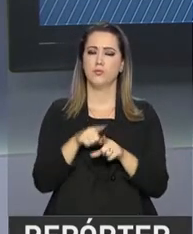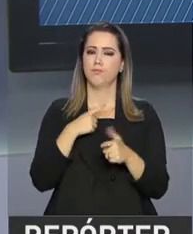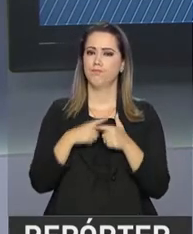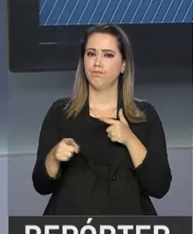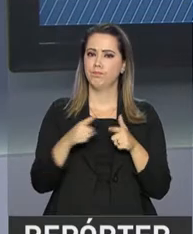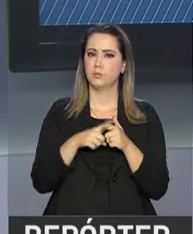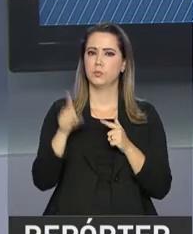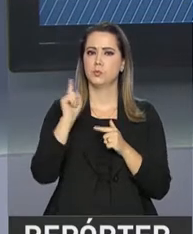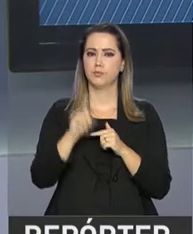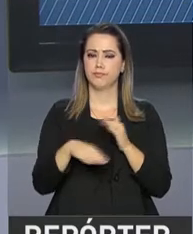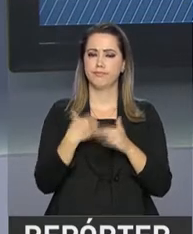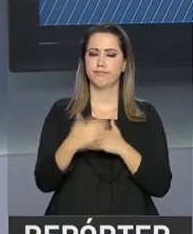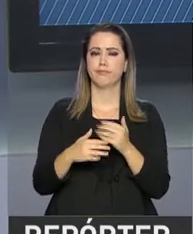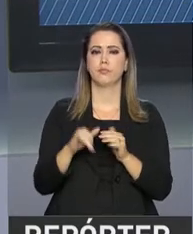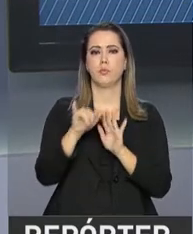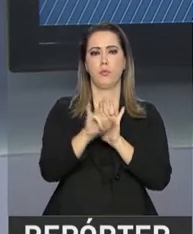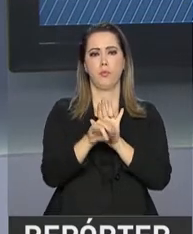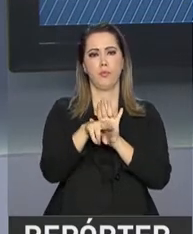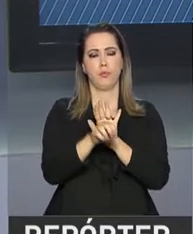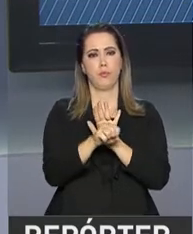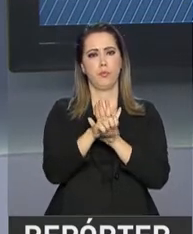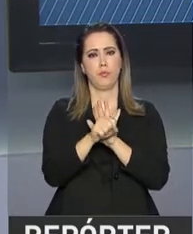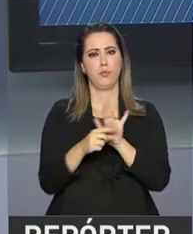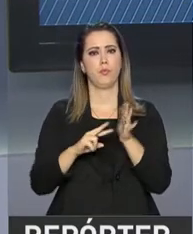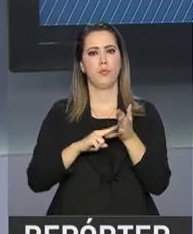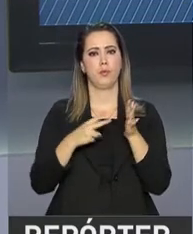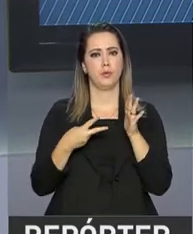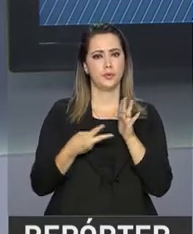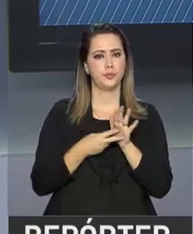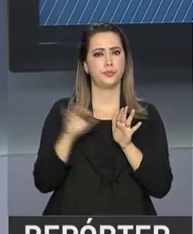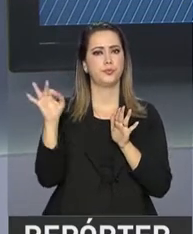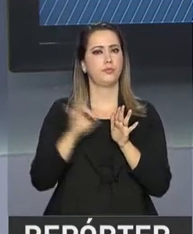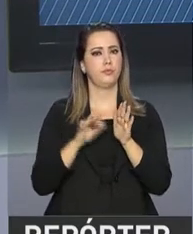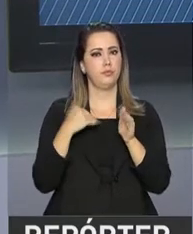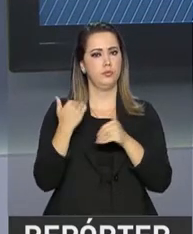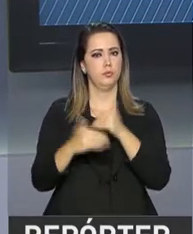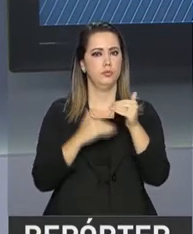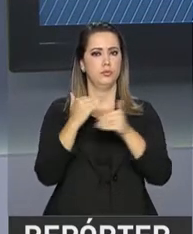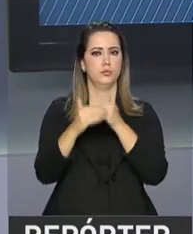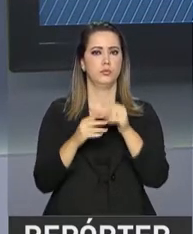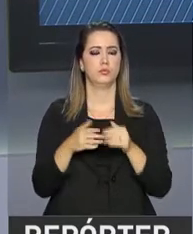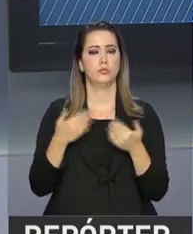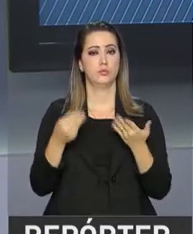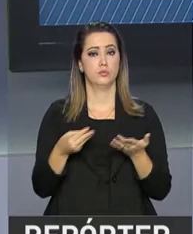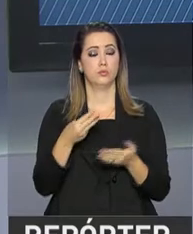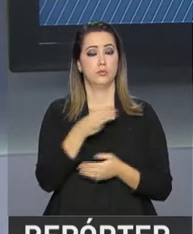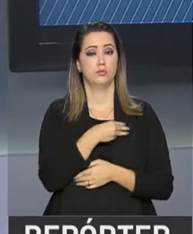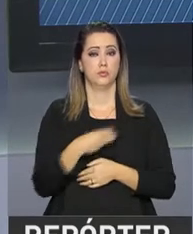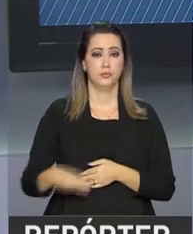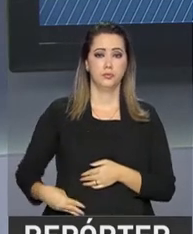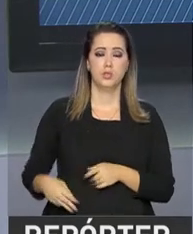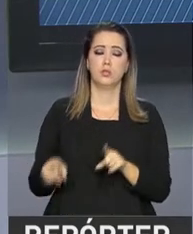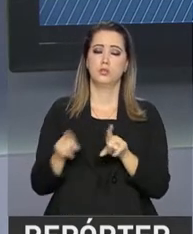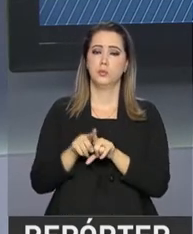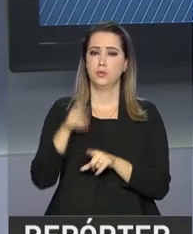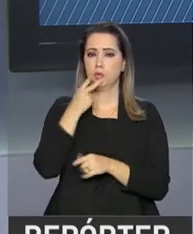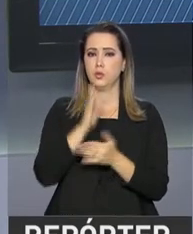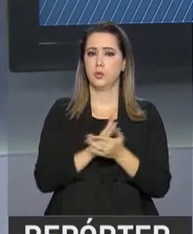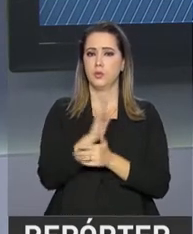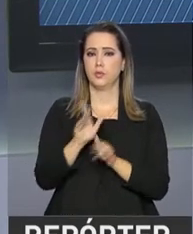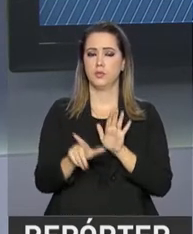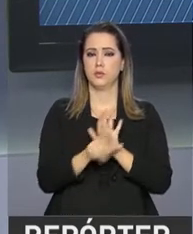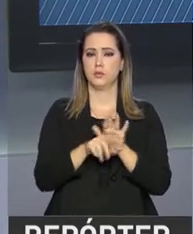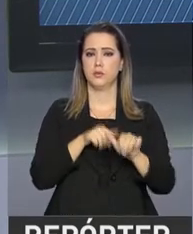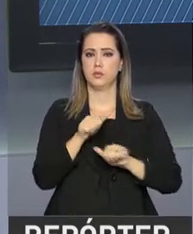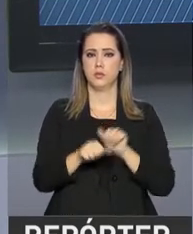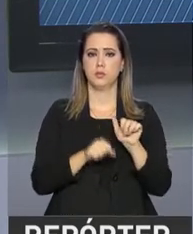problema continua sendo a Previdência Social, que representa um percentual crescente do orçamento. Para o ministro, a aprovação da reforma